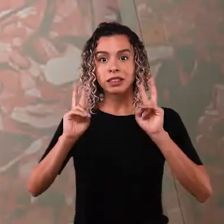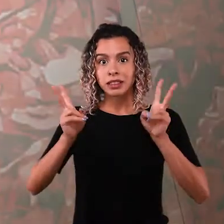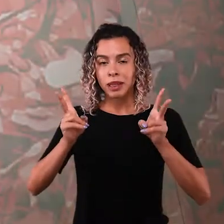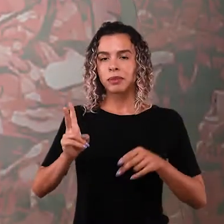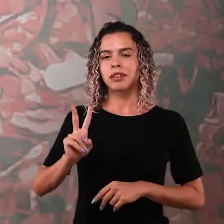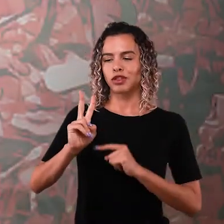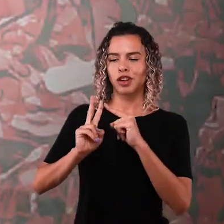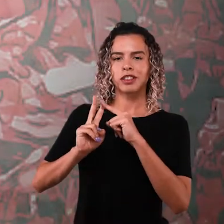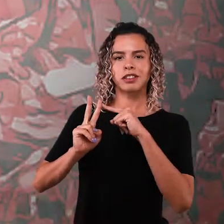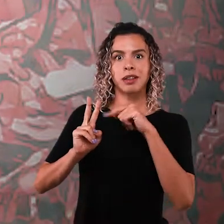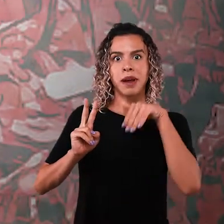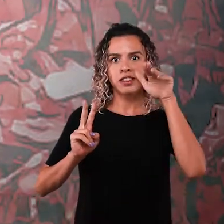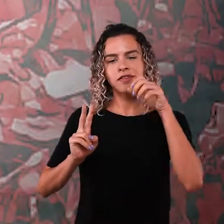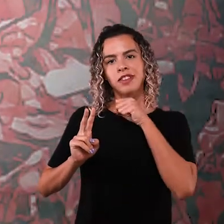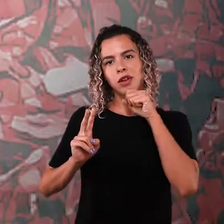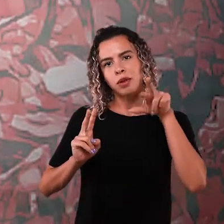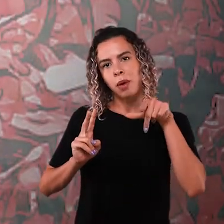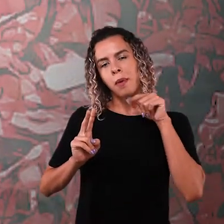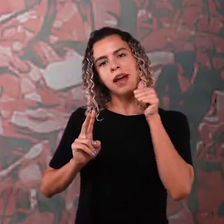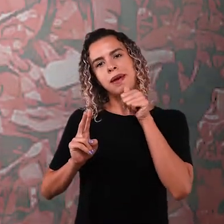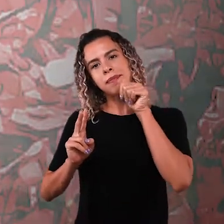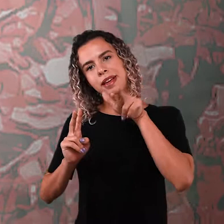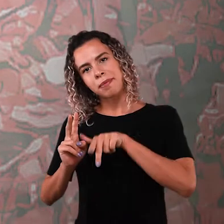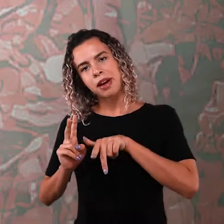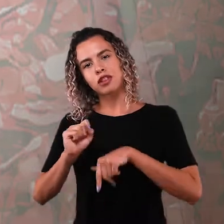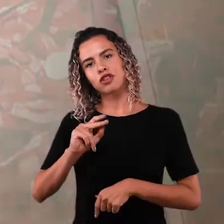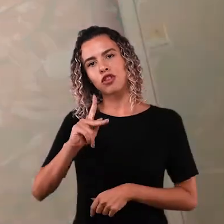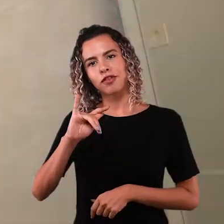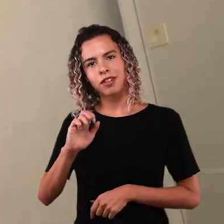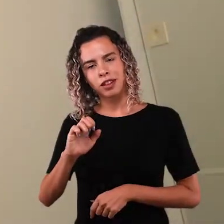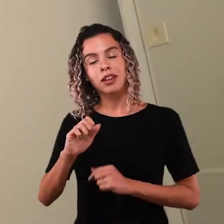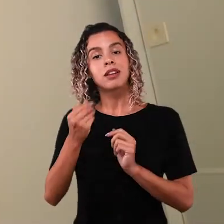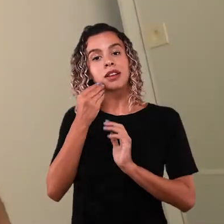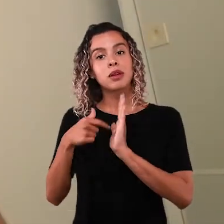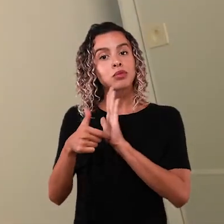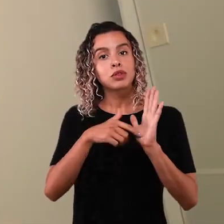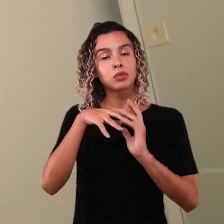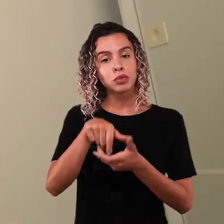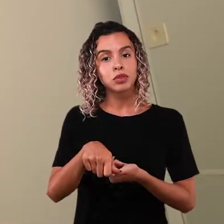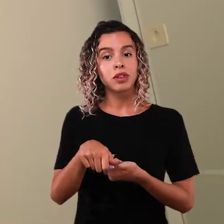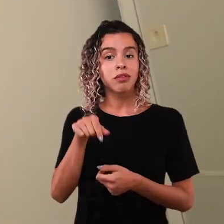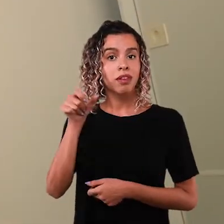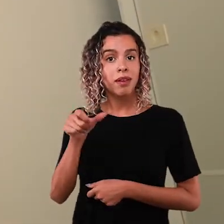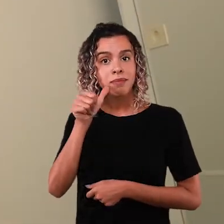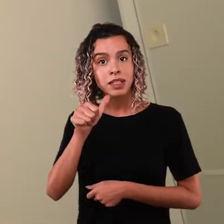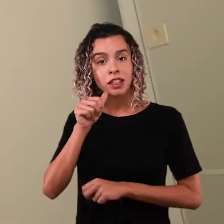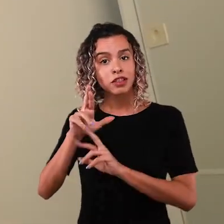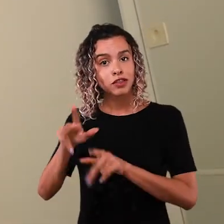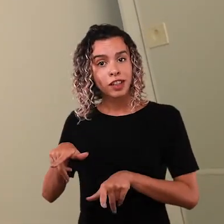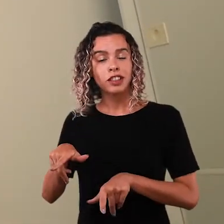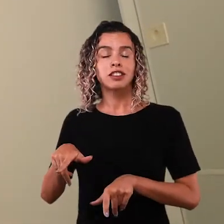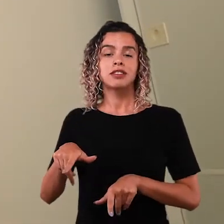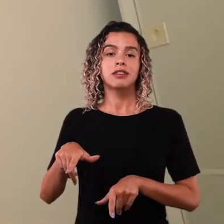do irmão mais velho, o Jonas, proteger a irmã mais nova, a Sophie, e tentar mostrar pro mundo que o fato dela ser